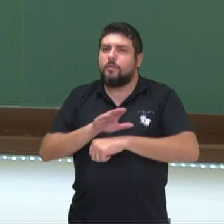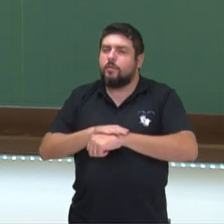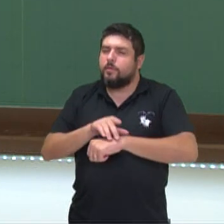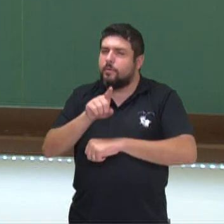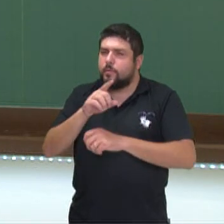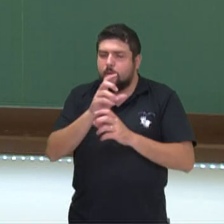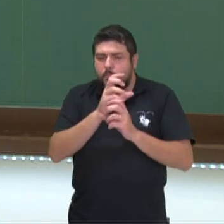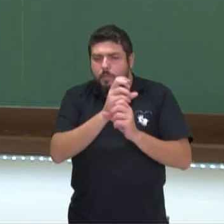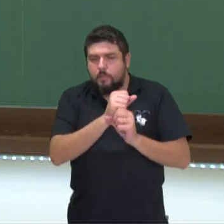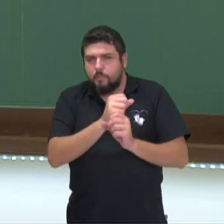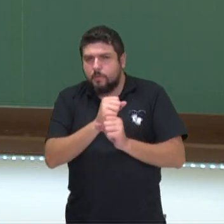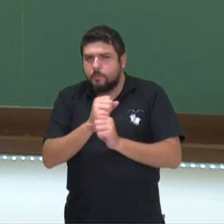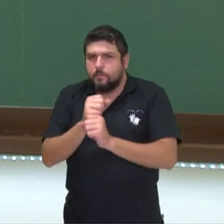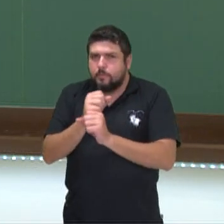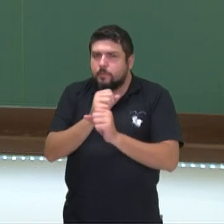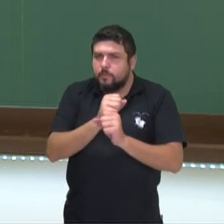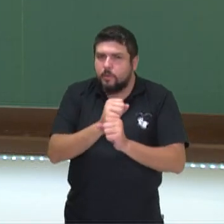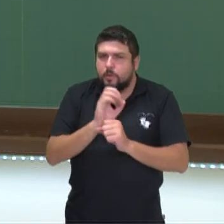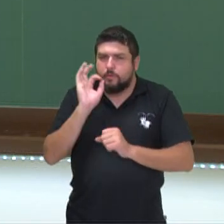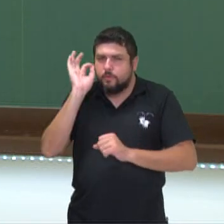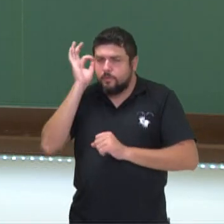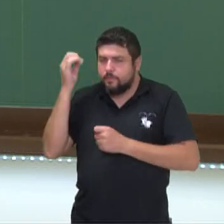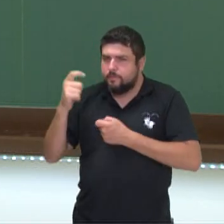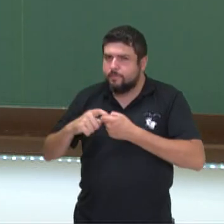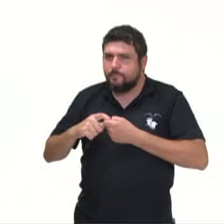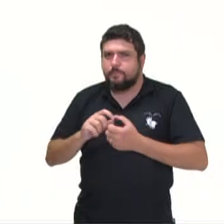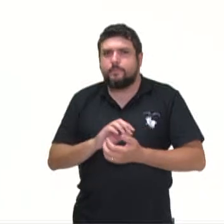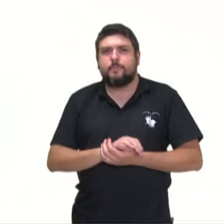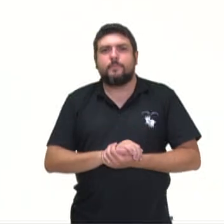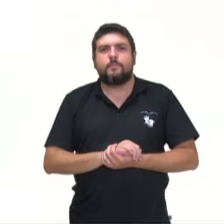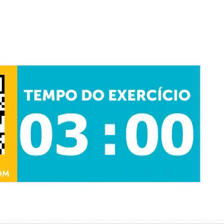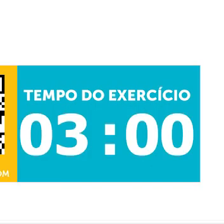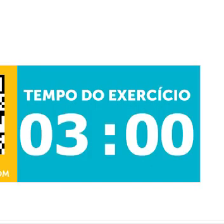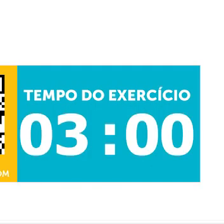tempinho para vocês fazerem e eu já volto.